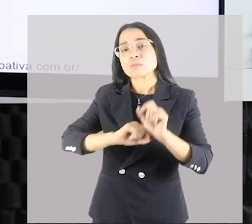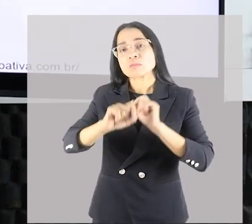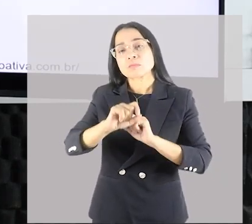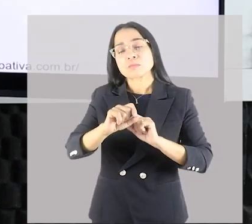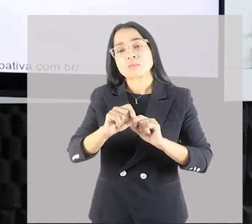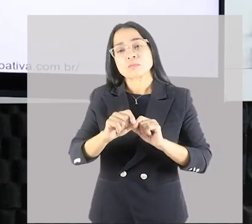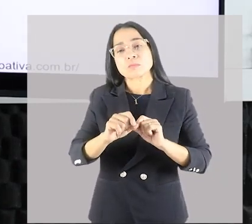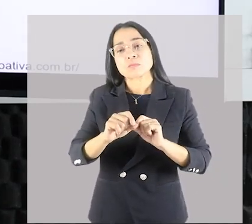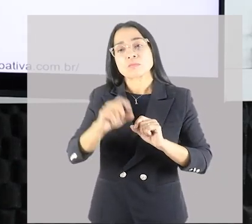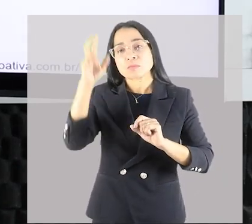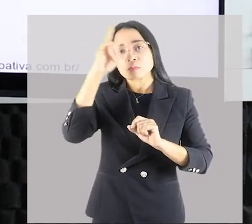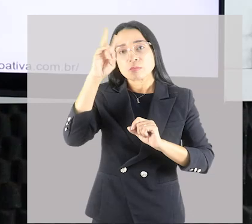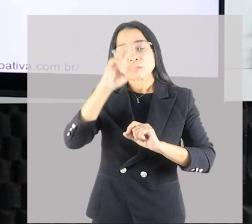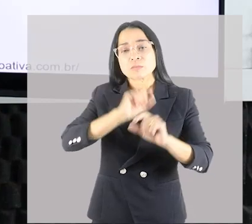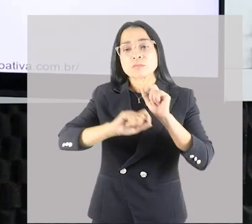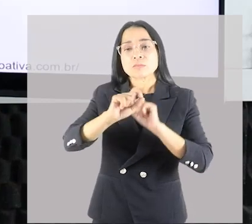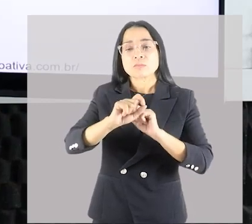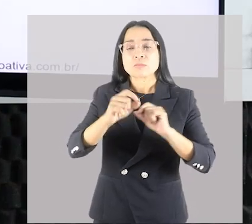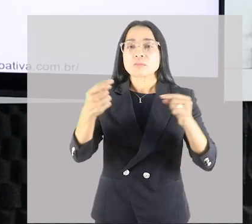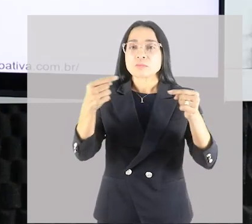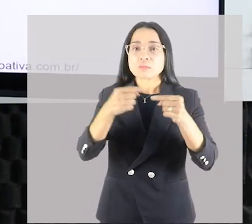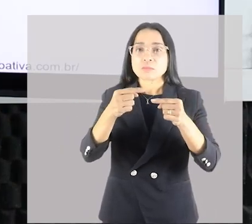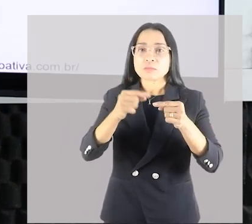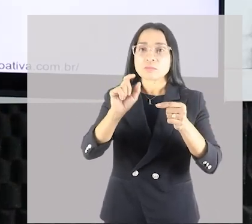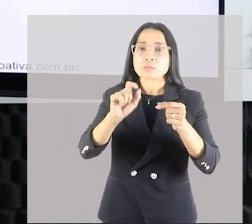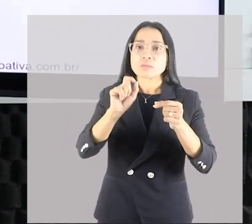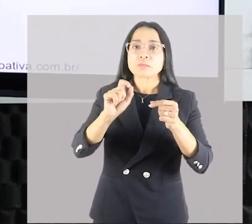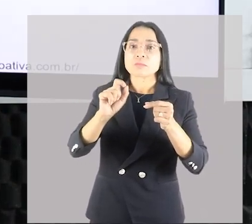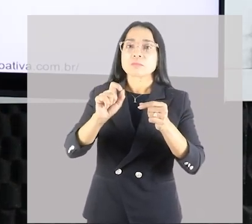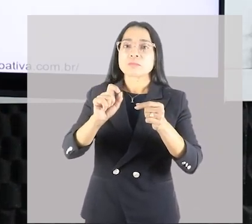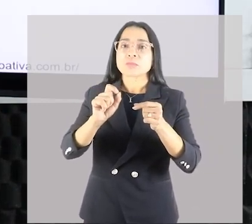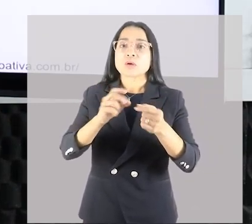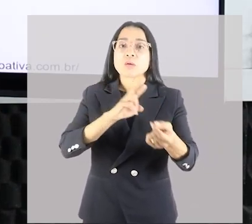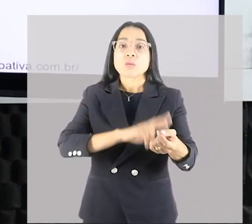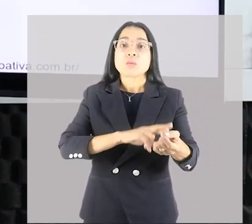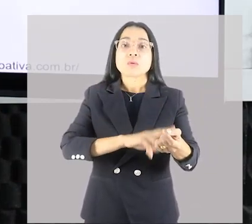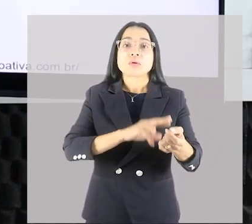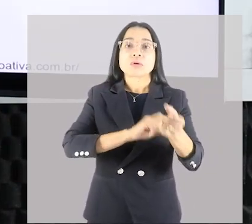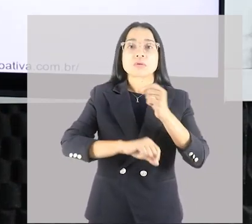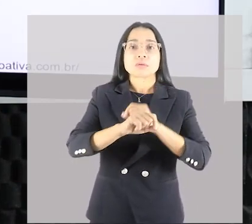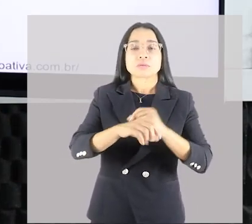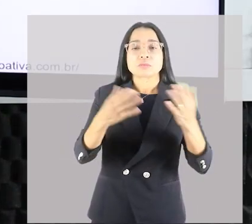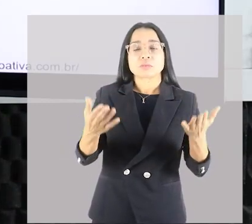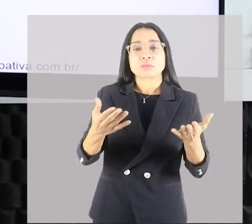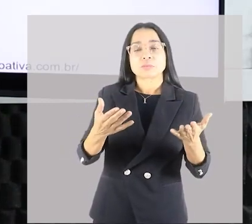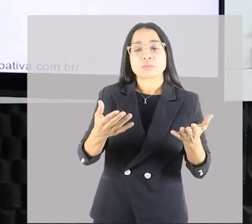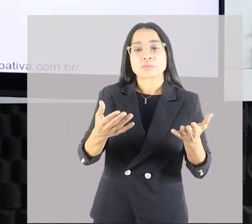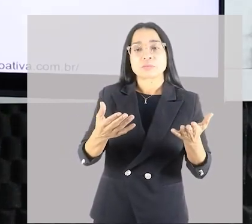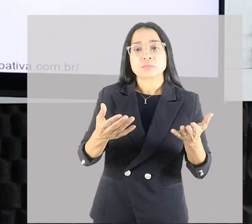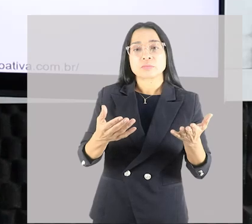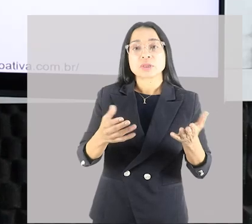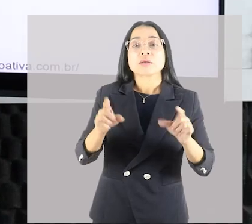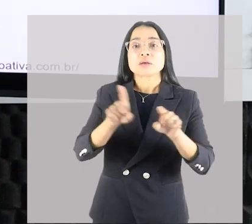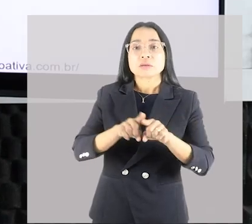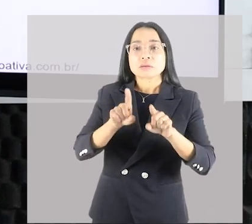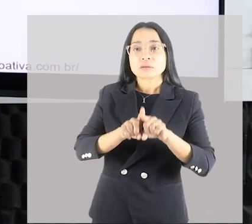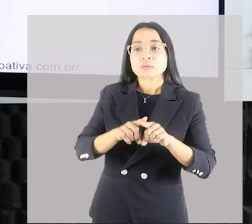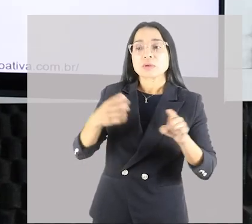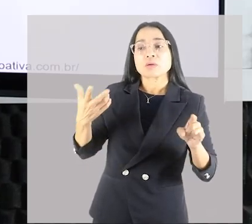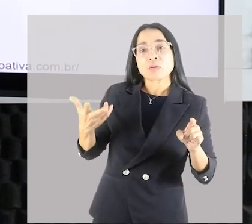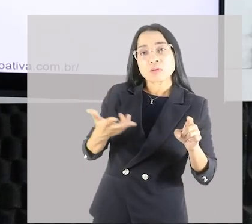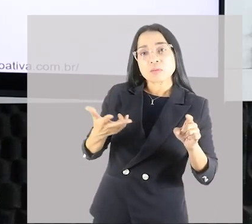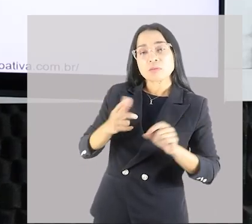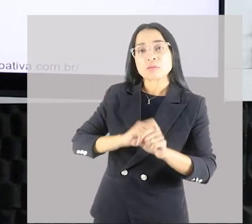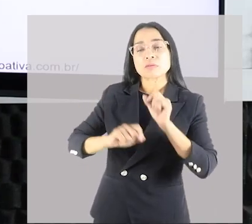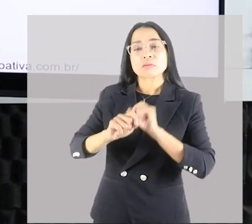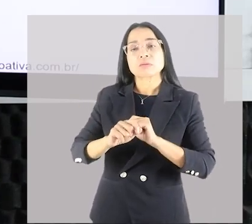pela dupla. Lembrando, de acordo com a cadência da música, com o ritmo, com a velocidade que a